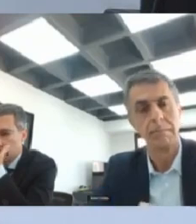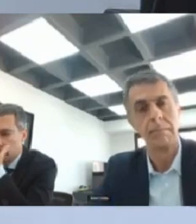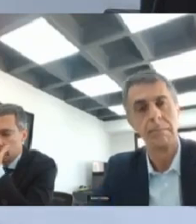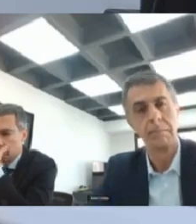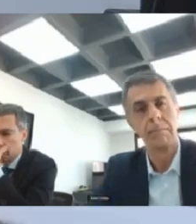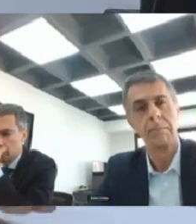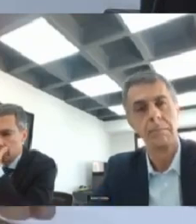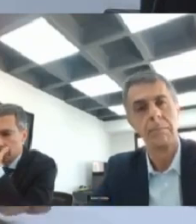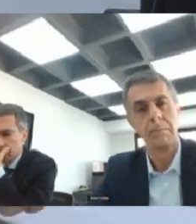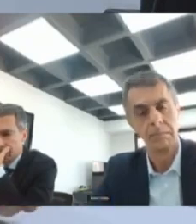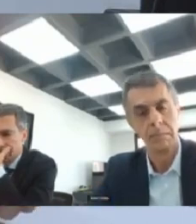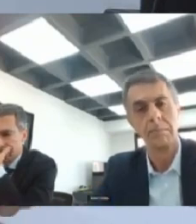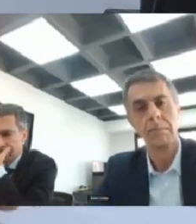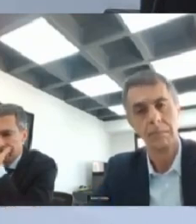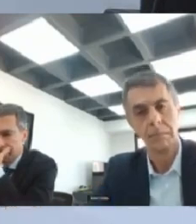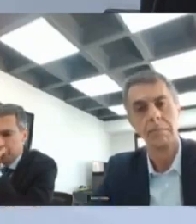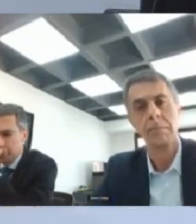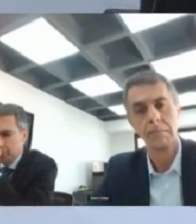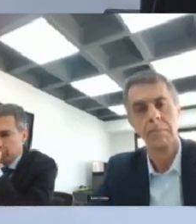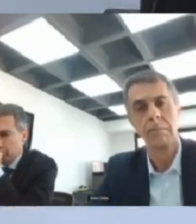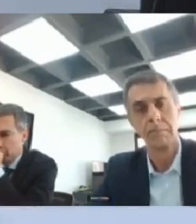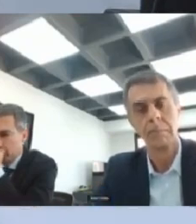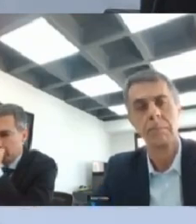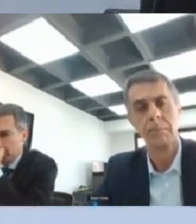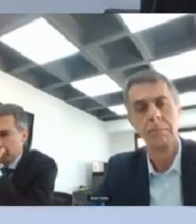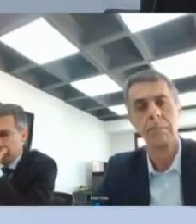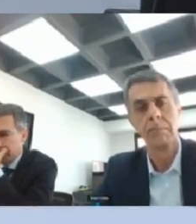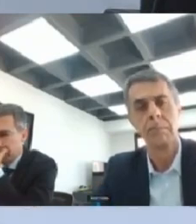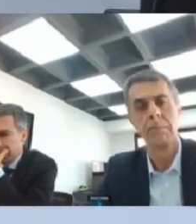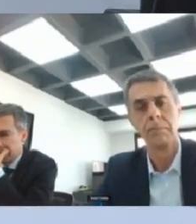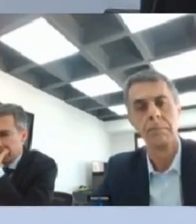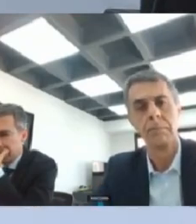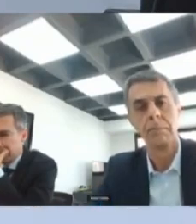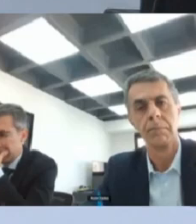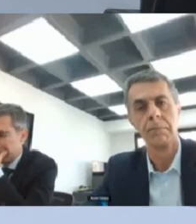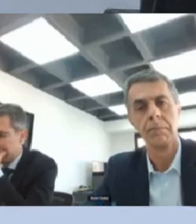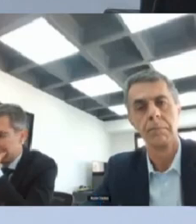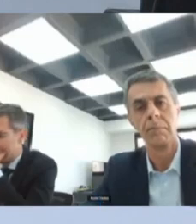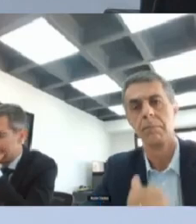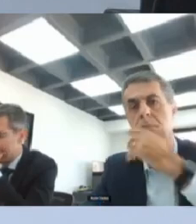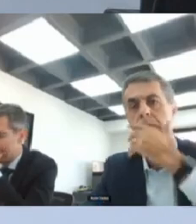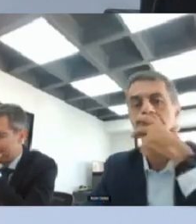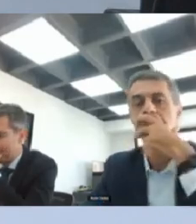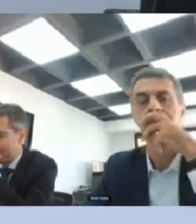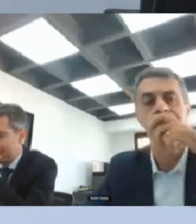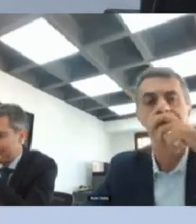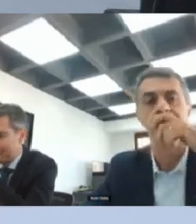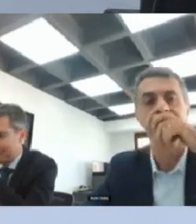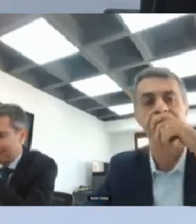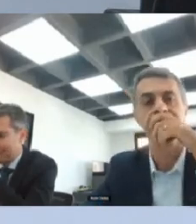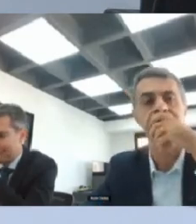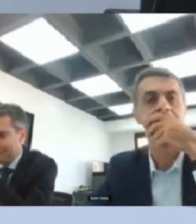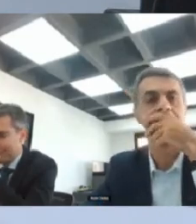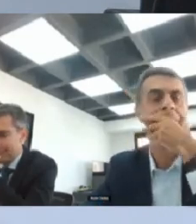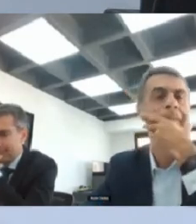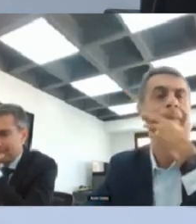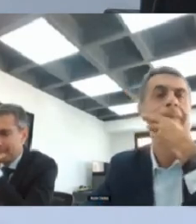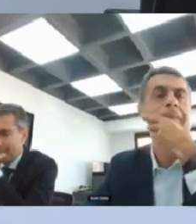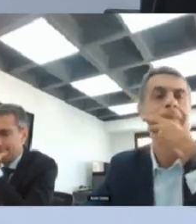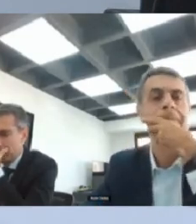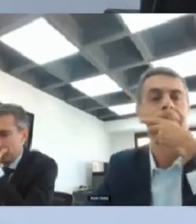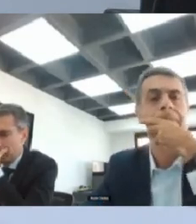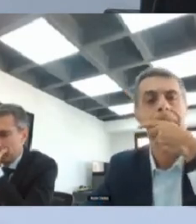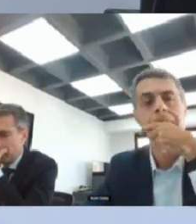dinheiro, né, de forma mensal, o sistema convencional ele só devolve em prestação de serviço.